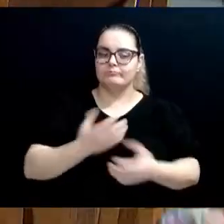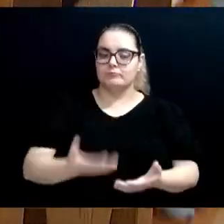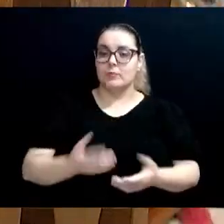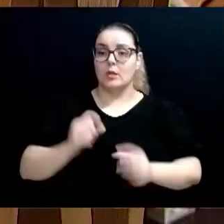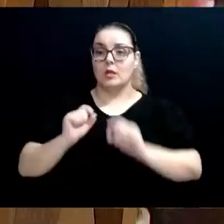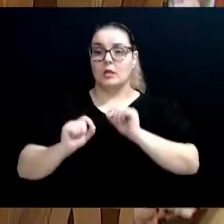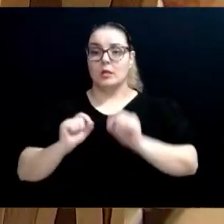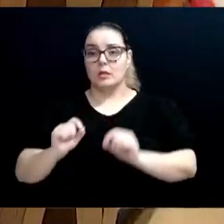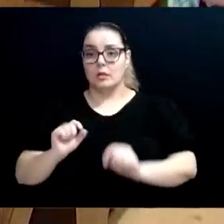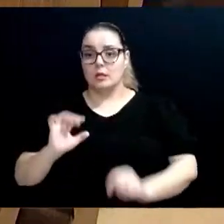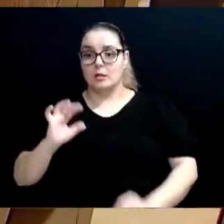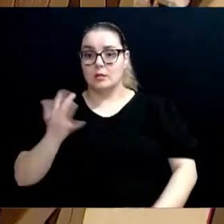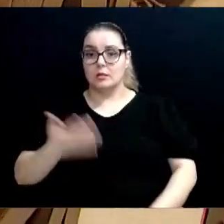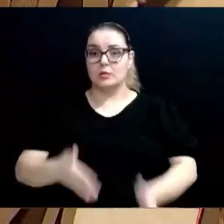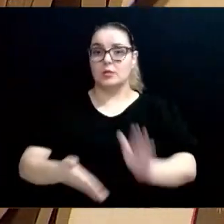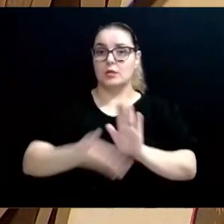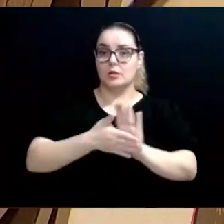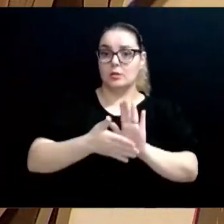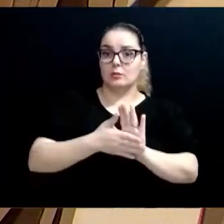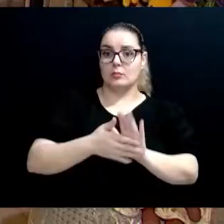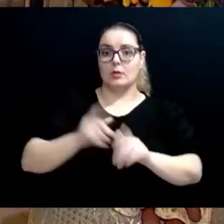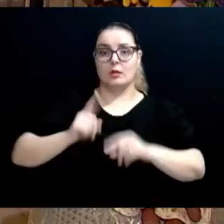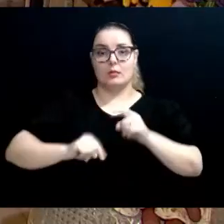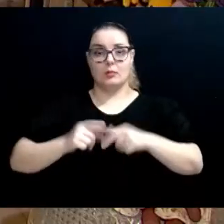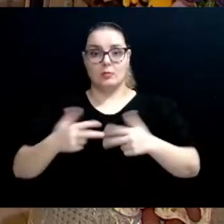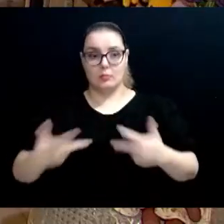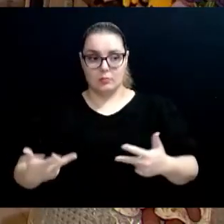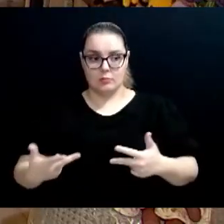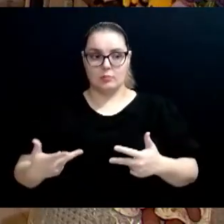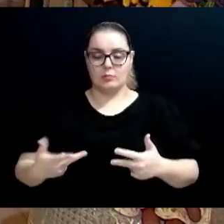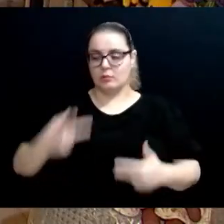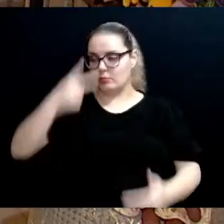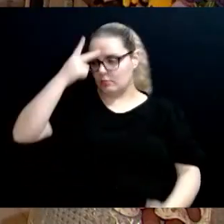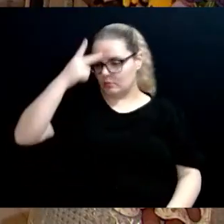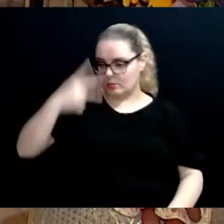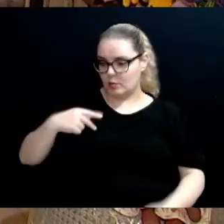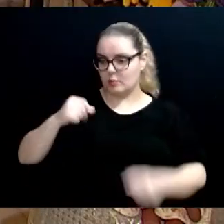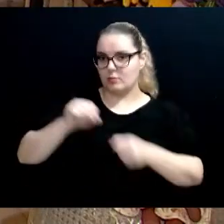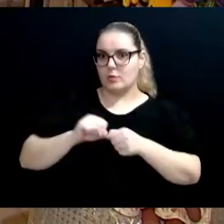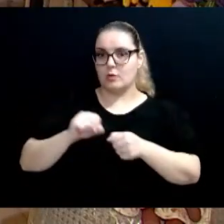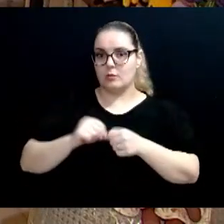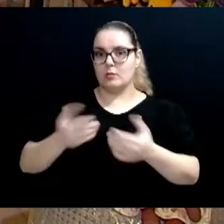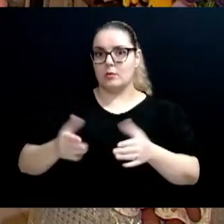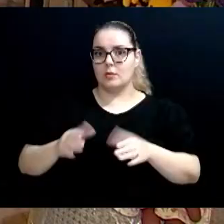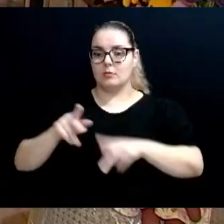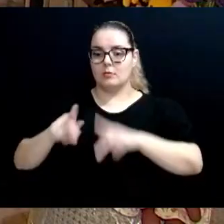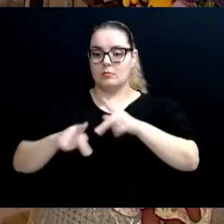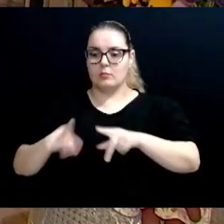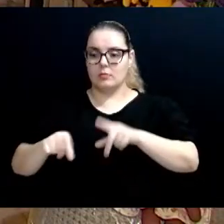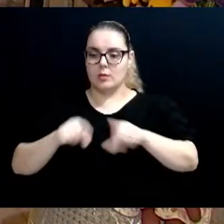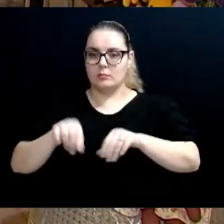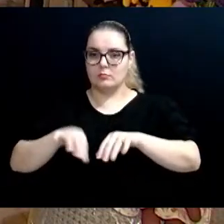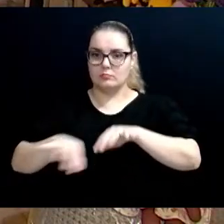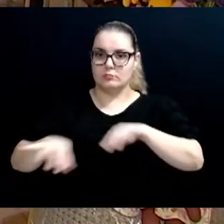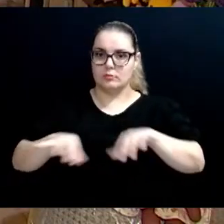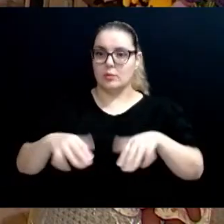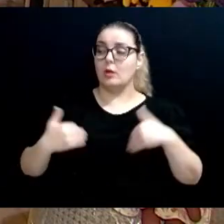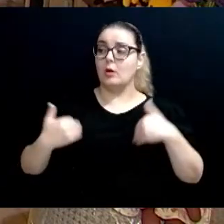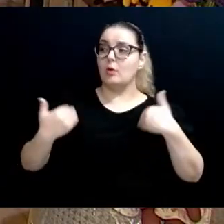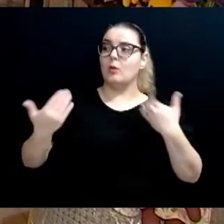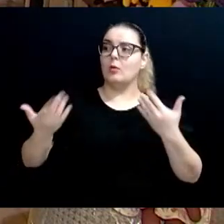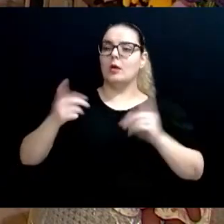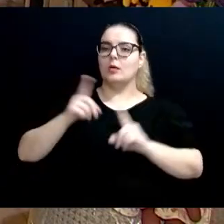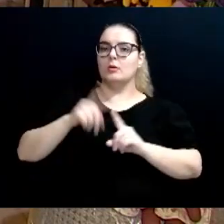fechar essa conta. E quando vem essa proposta de trazer produtos autorais para